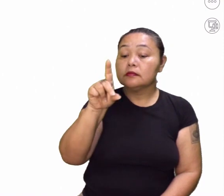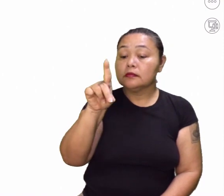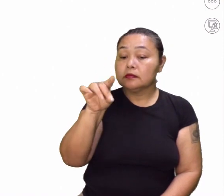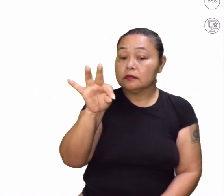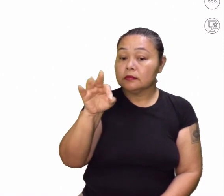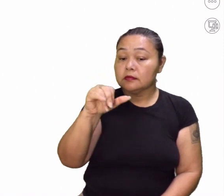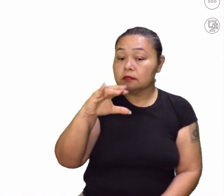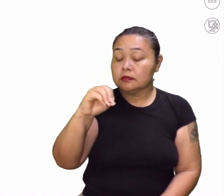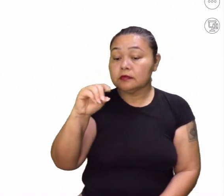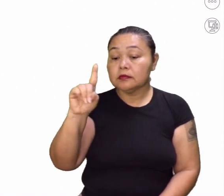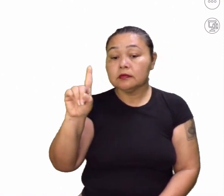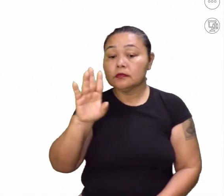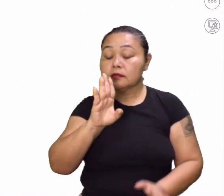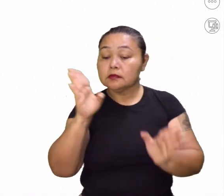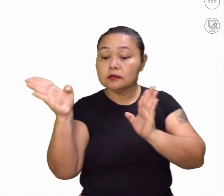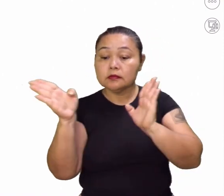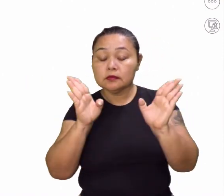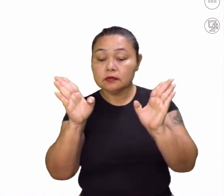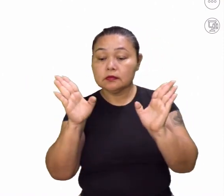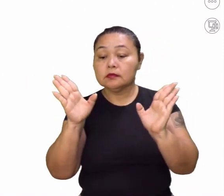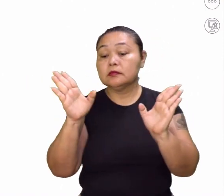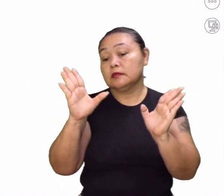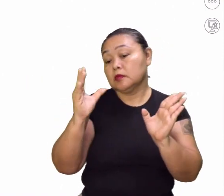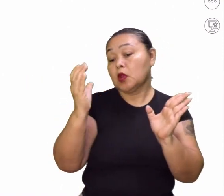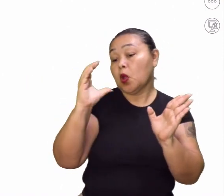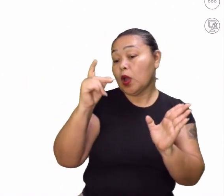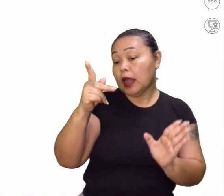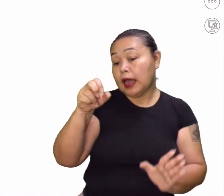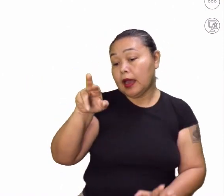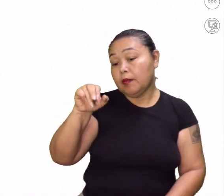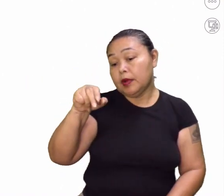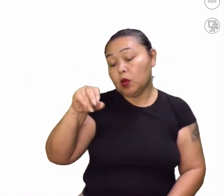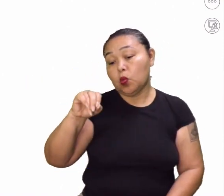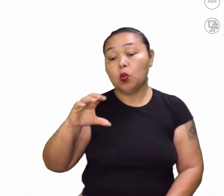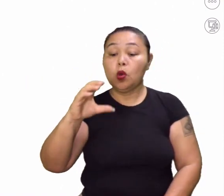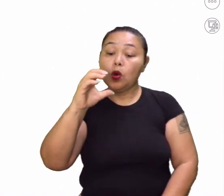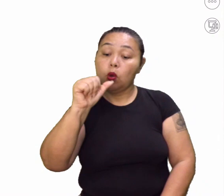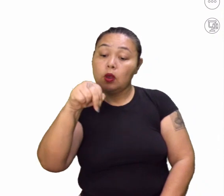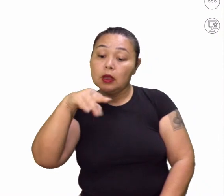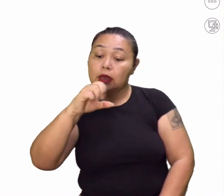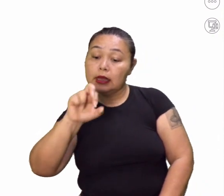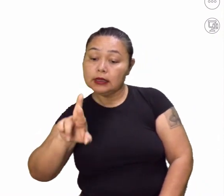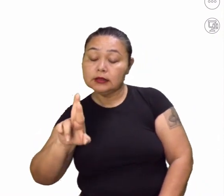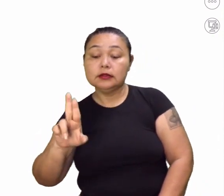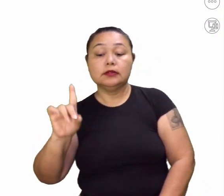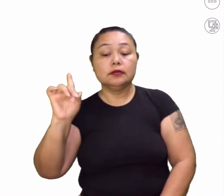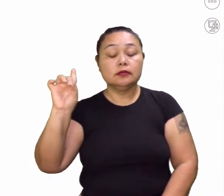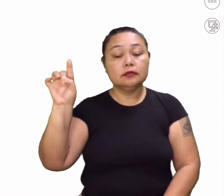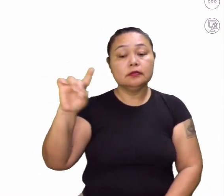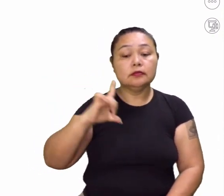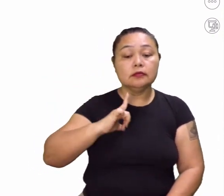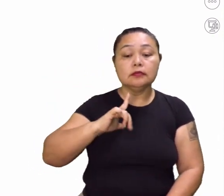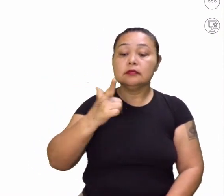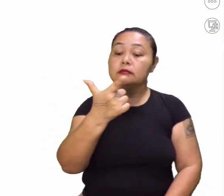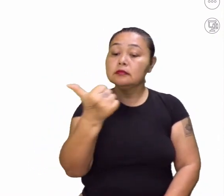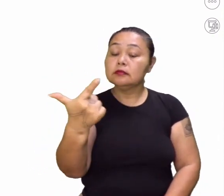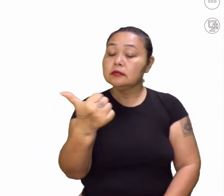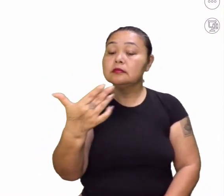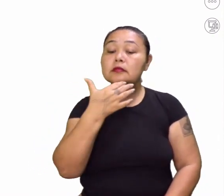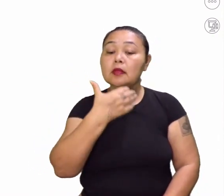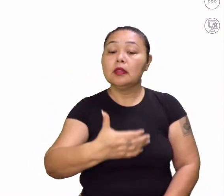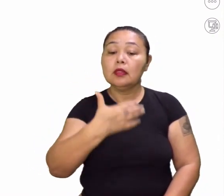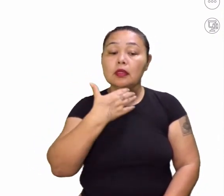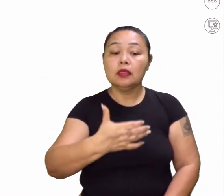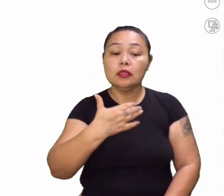incidir sobre um dos trópicos, trópico de Capricórnio ou trópico de Câncer. Nesse caso aqui, no 21 de dezembro,